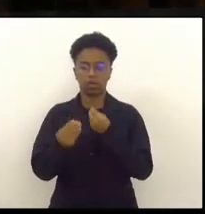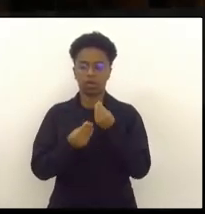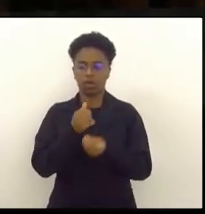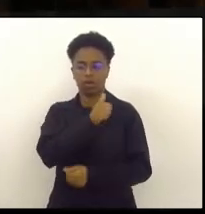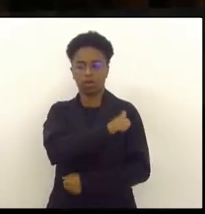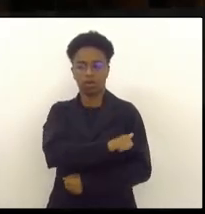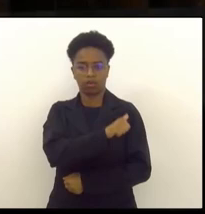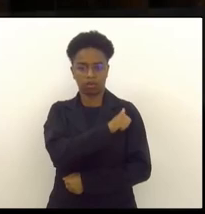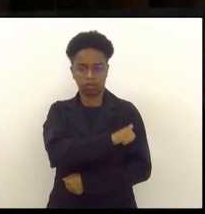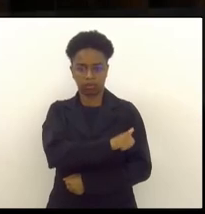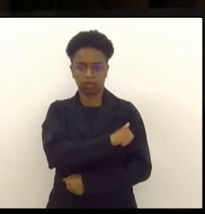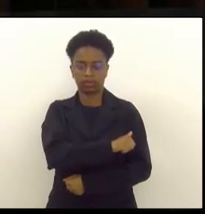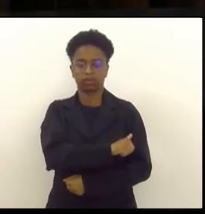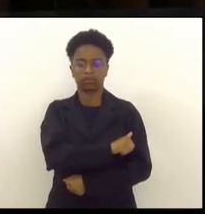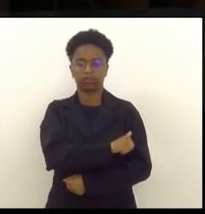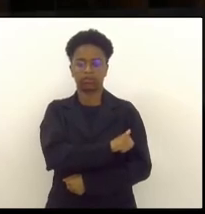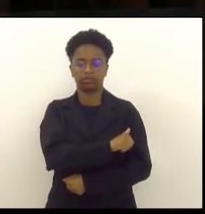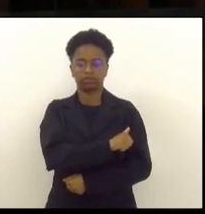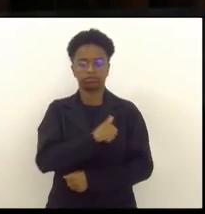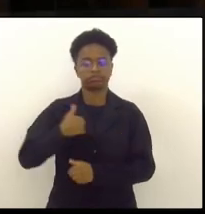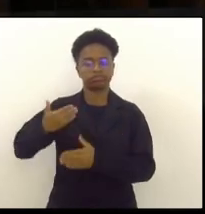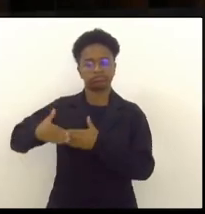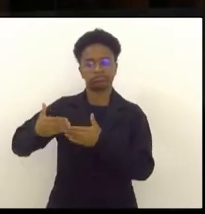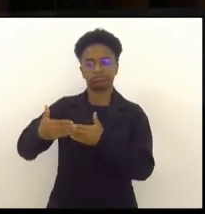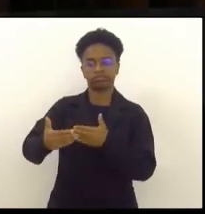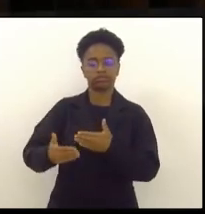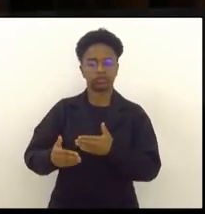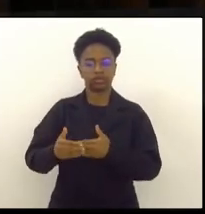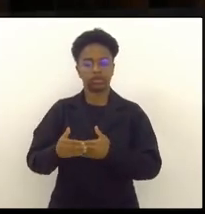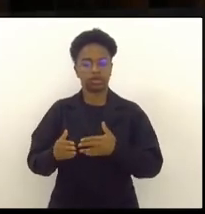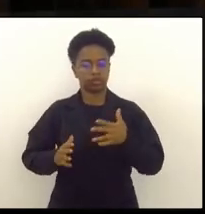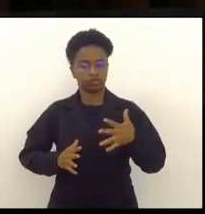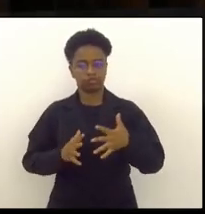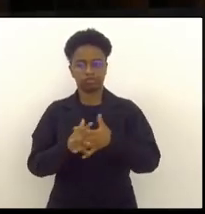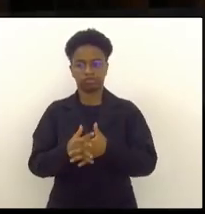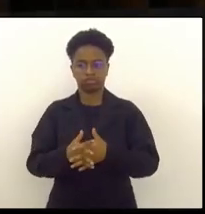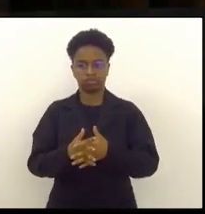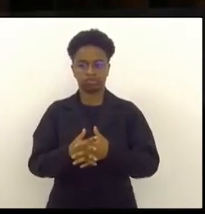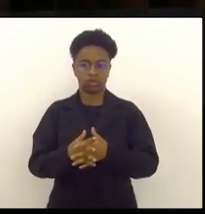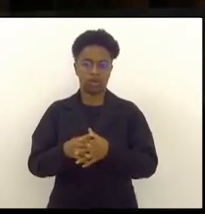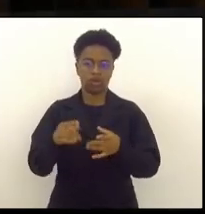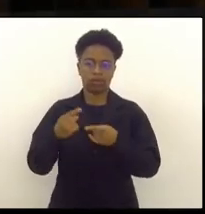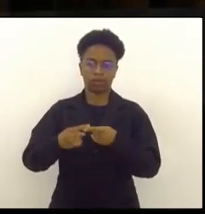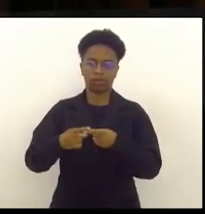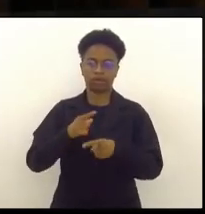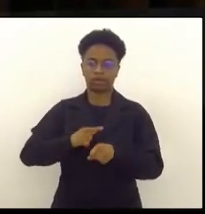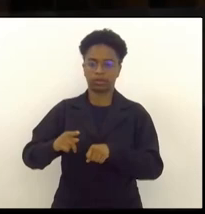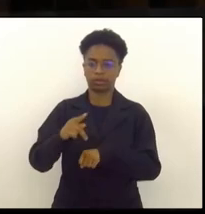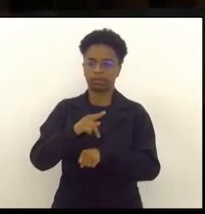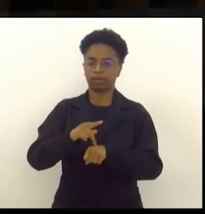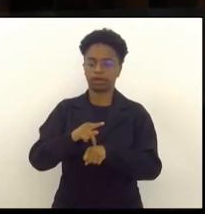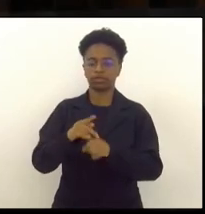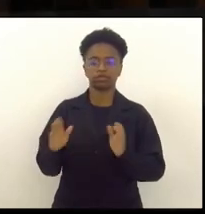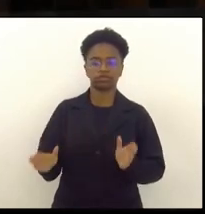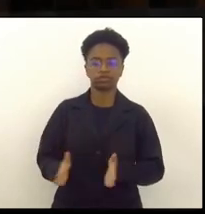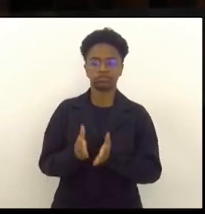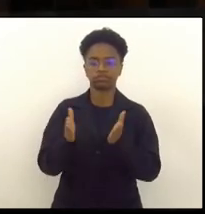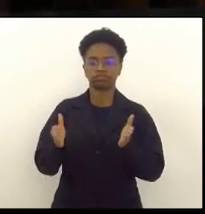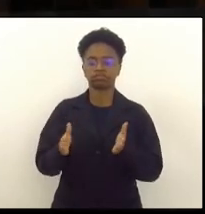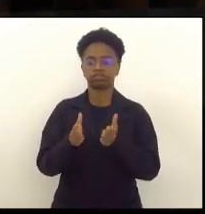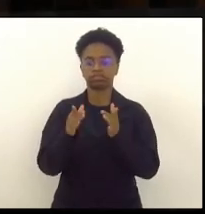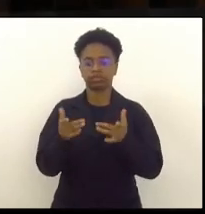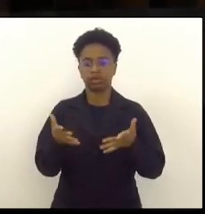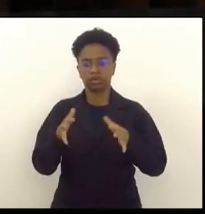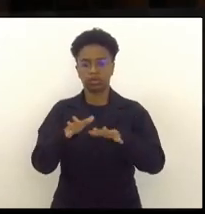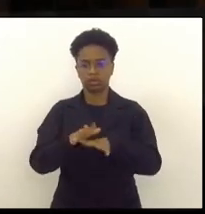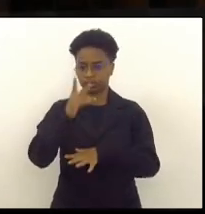de Janeiro para além das fronteiras, né? Para o país como um fomentador desse tipo, inclusão